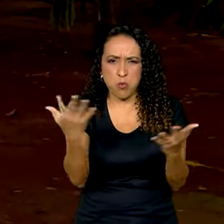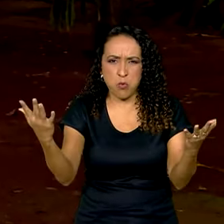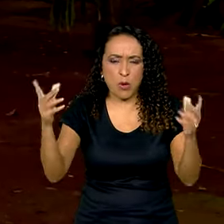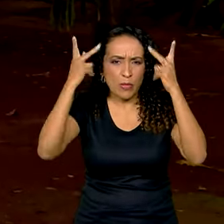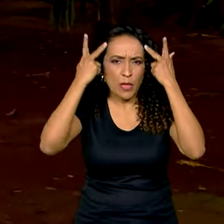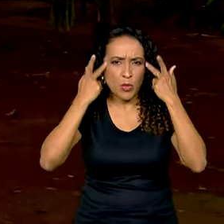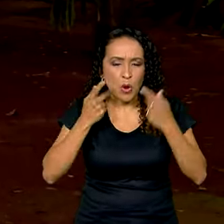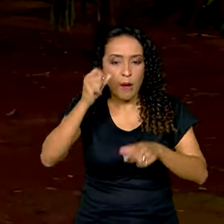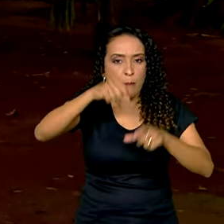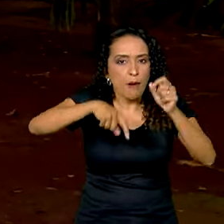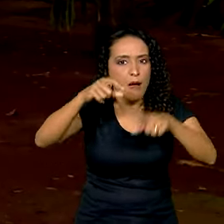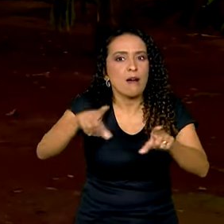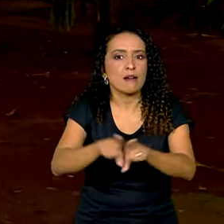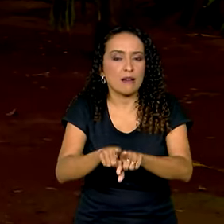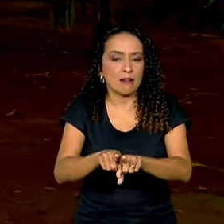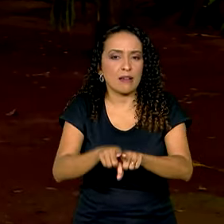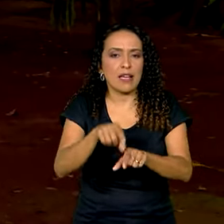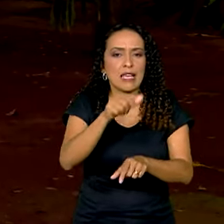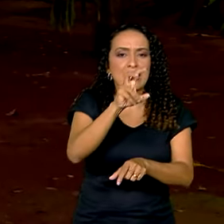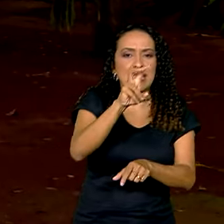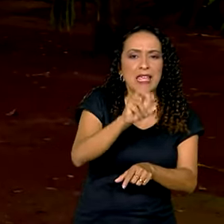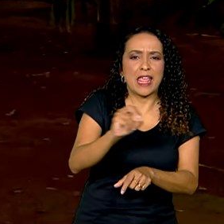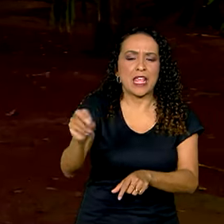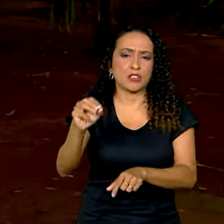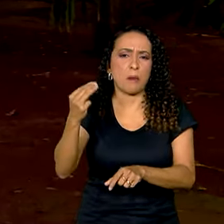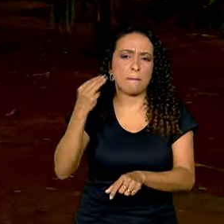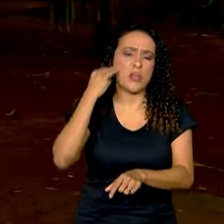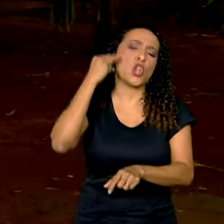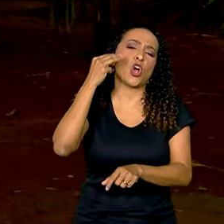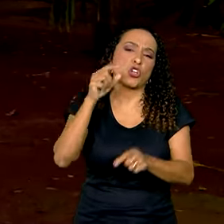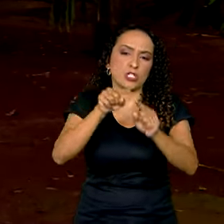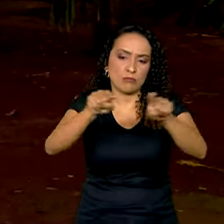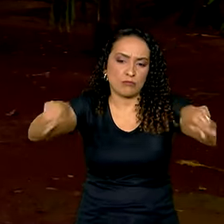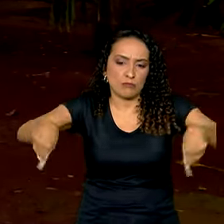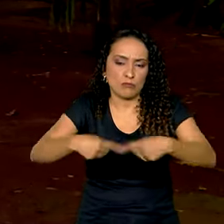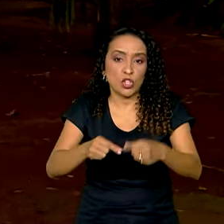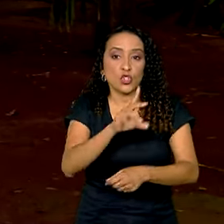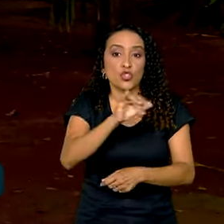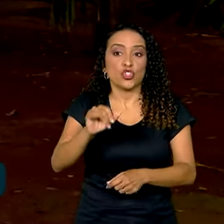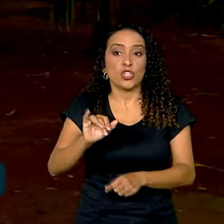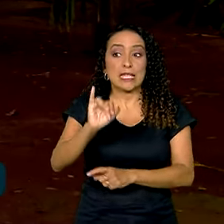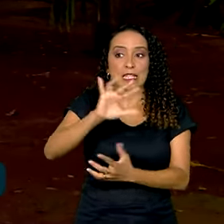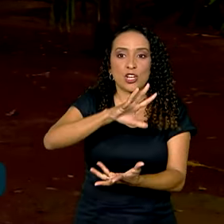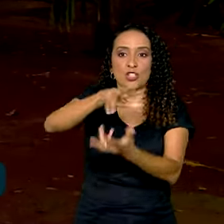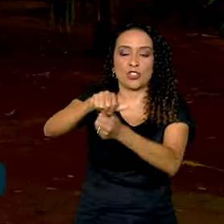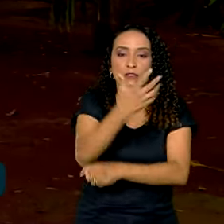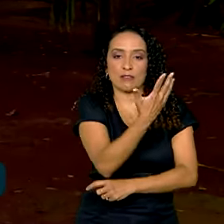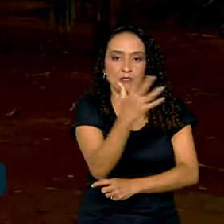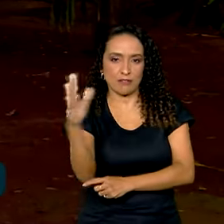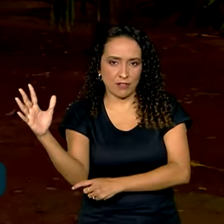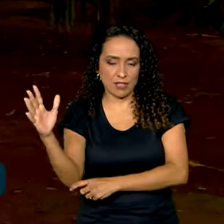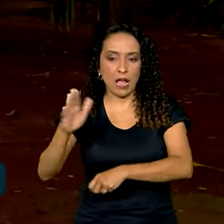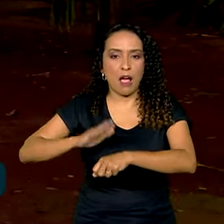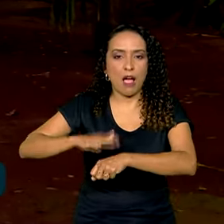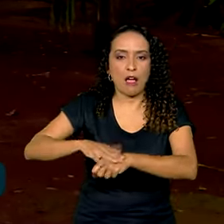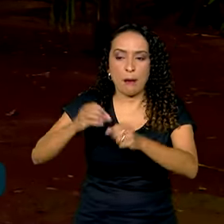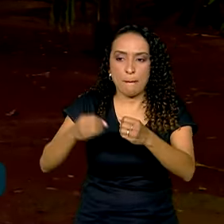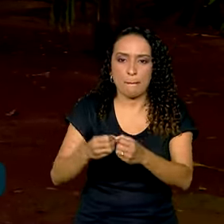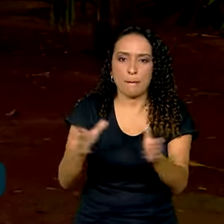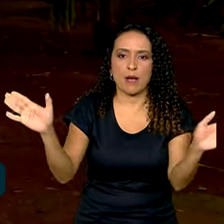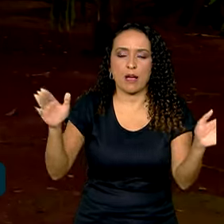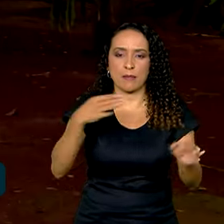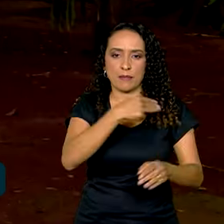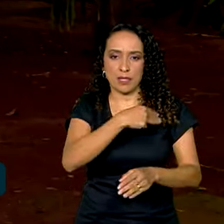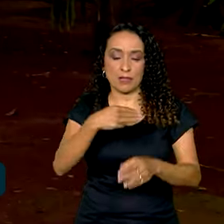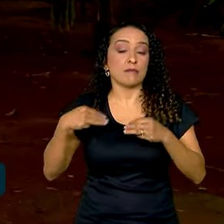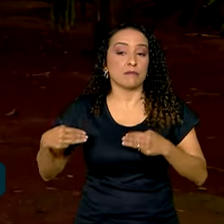naturais e plantadas. São 500 milhões de hectares. E no Dia Internacional das Florestas, as ações lançadas pelo